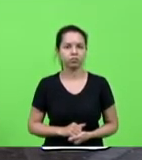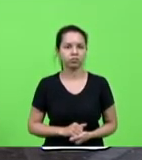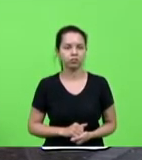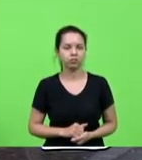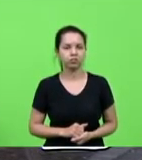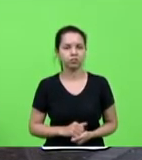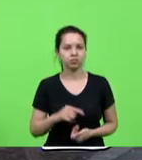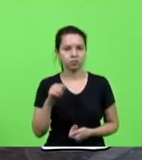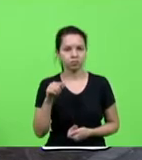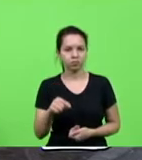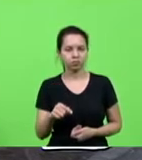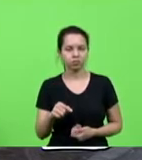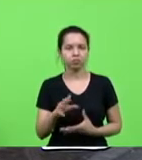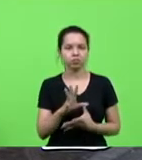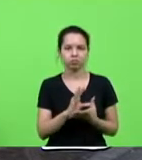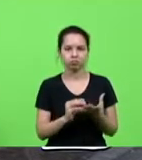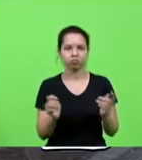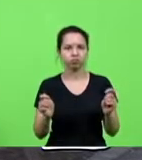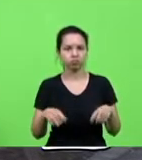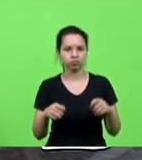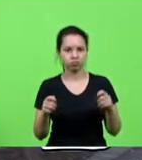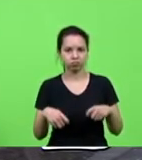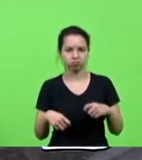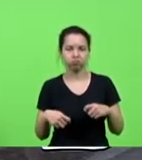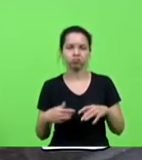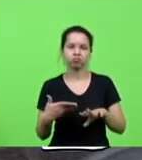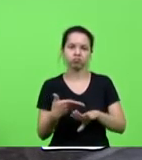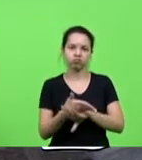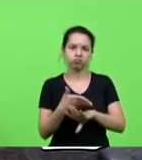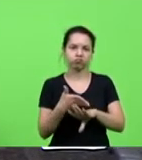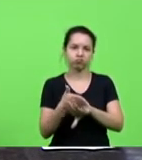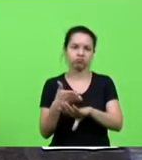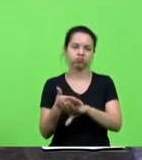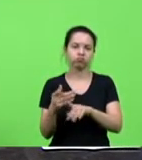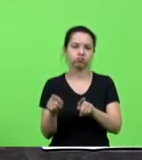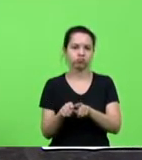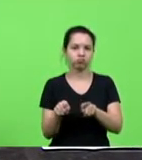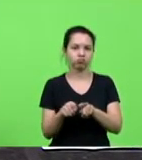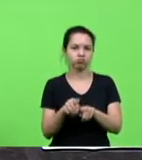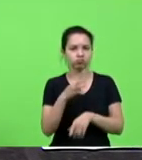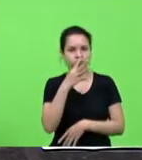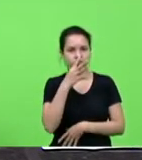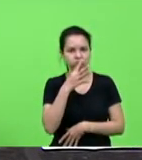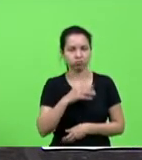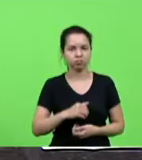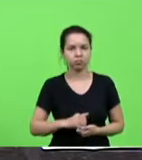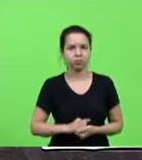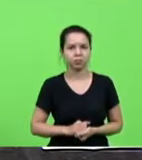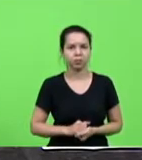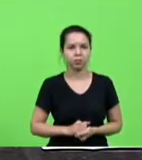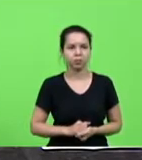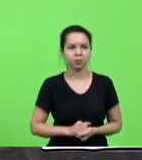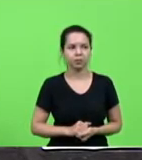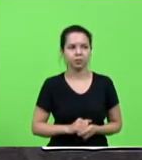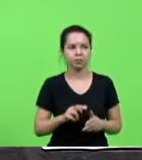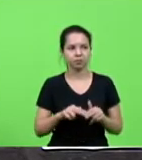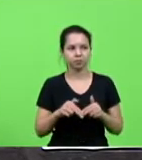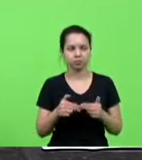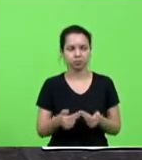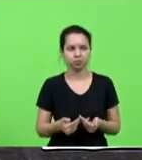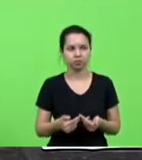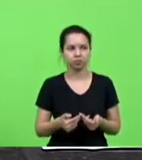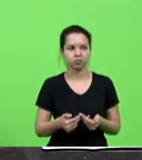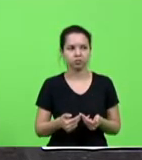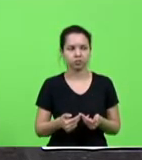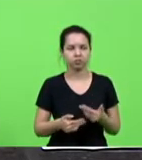essa modalidade a ser explorada e também, né, para ser apreciada. E é nesse sentido,